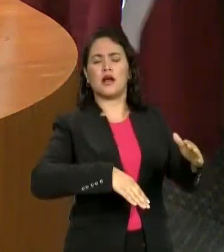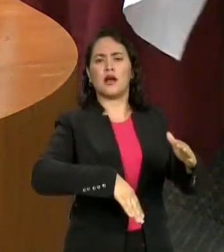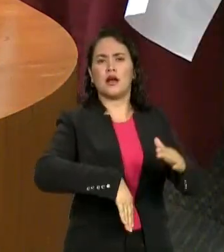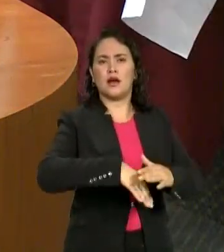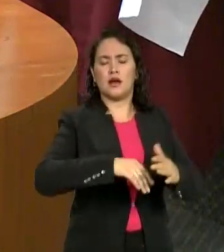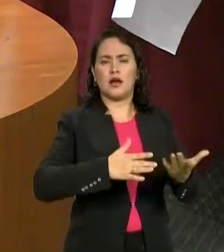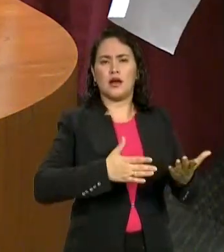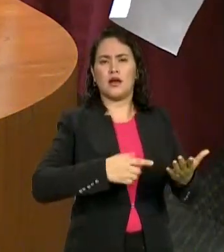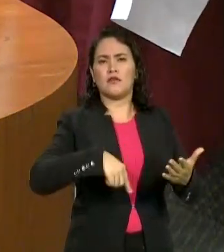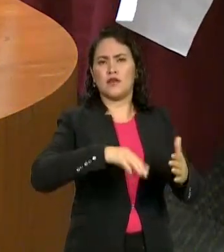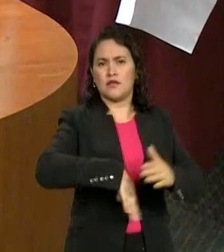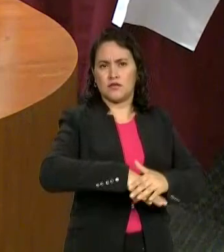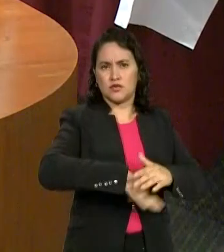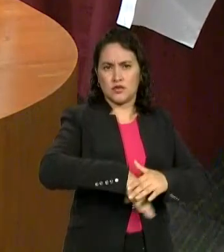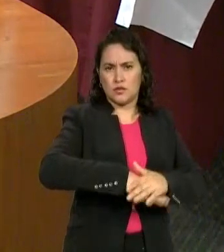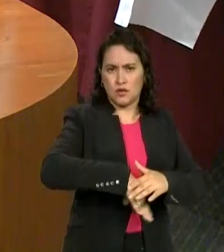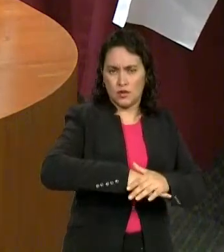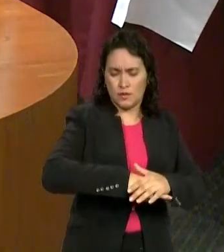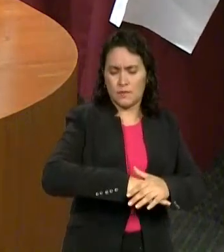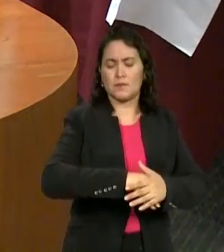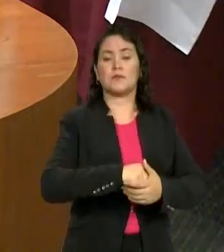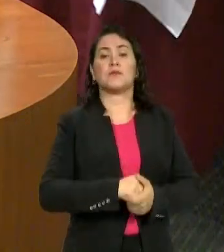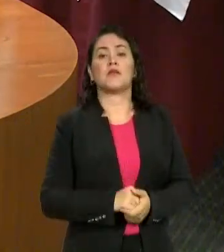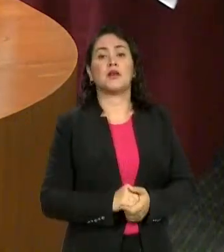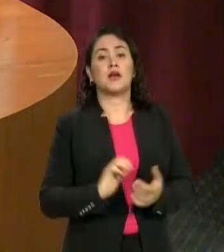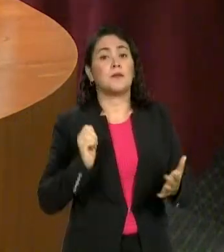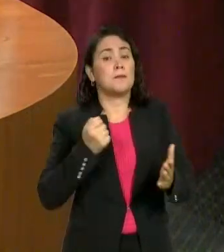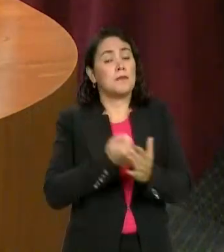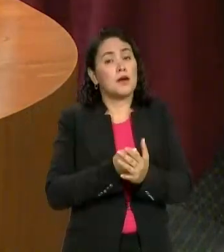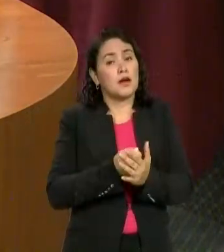site. É justo, não quer pegar fila.